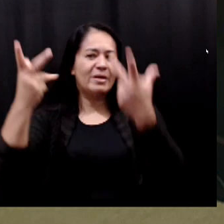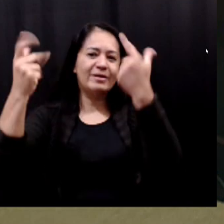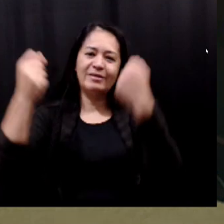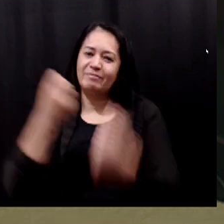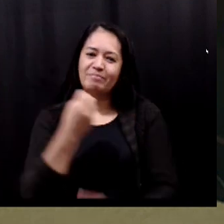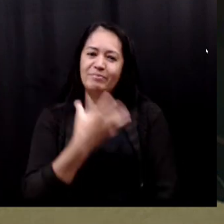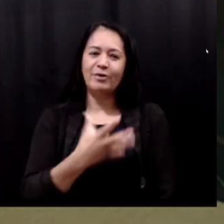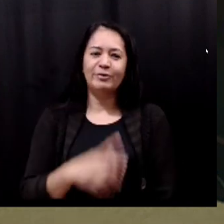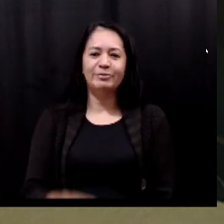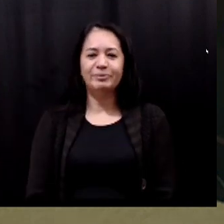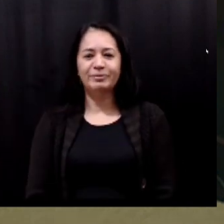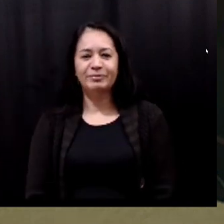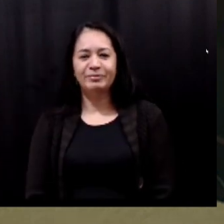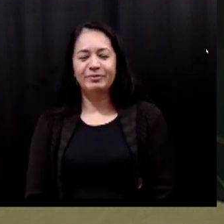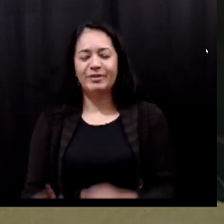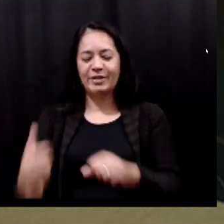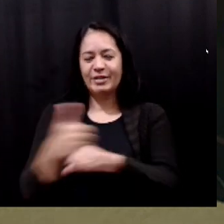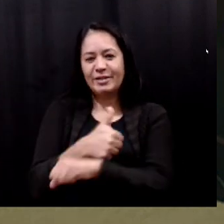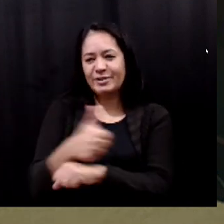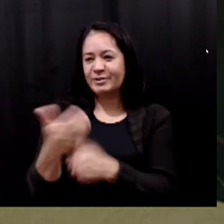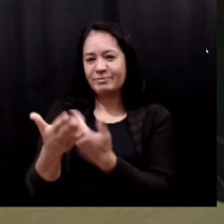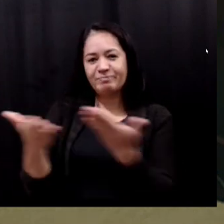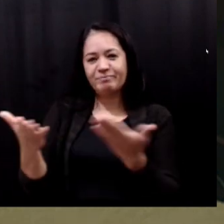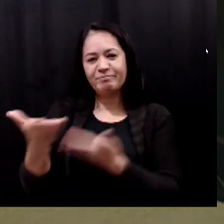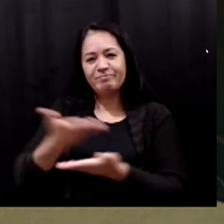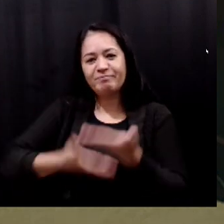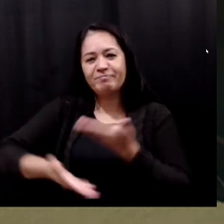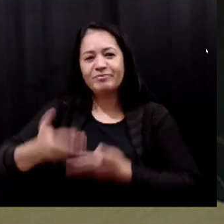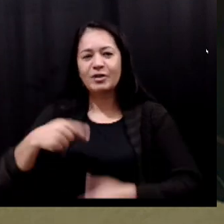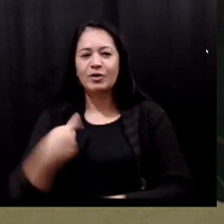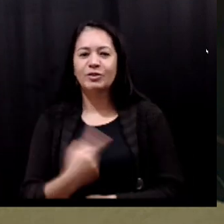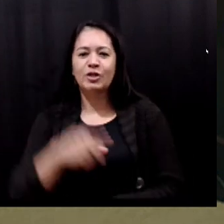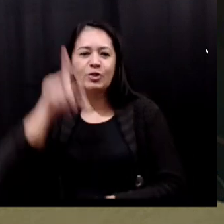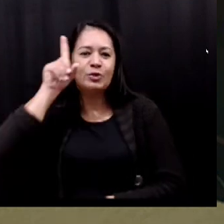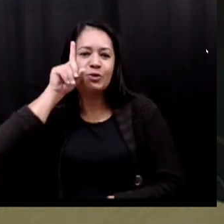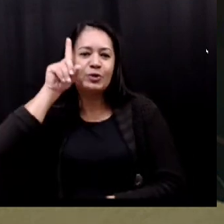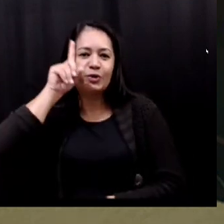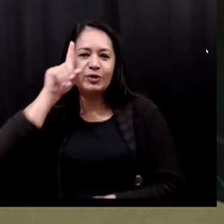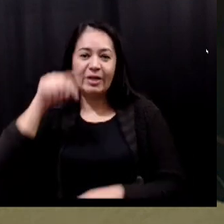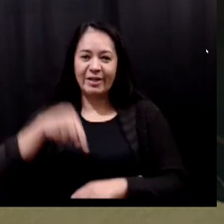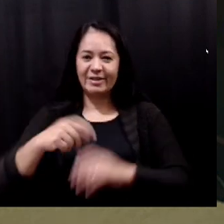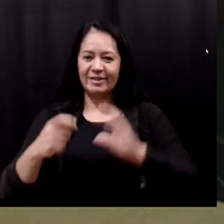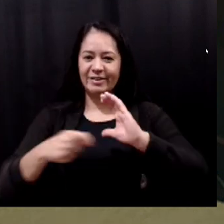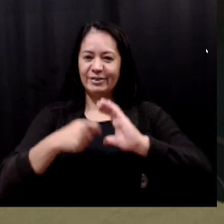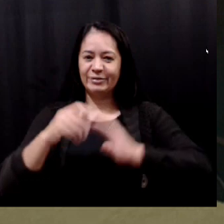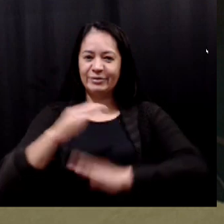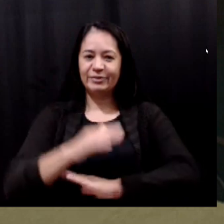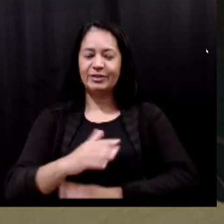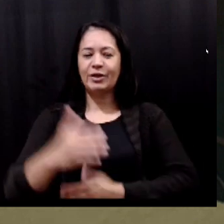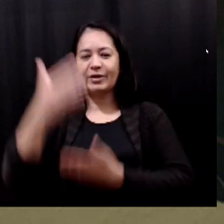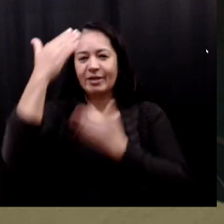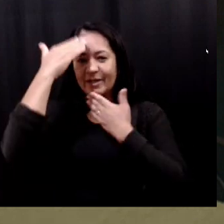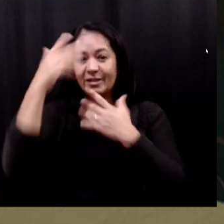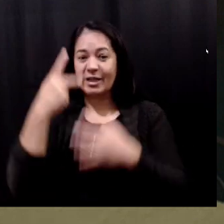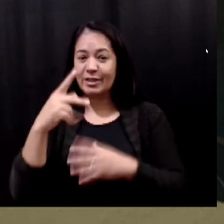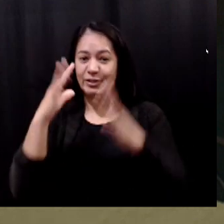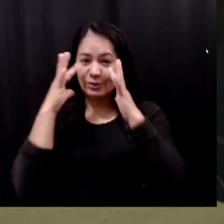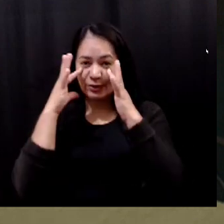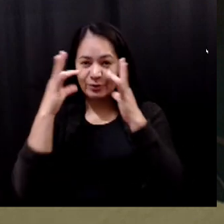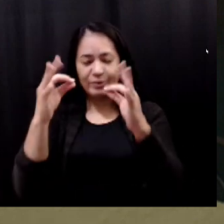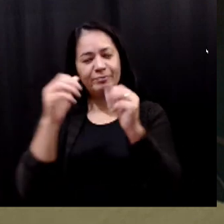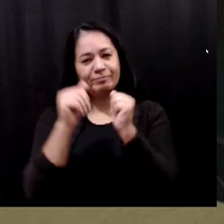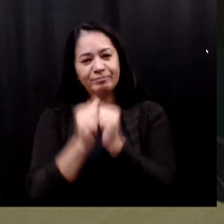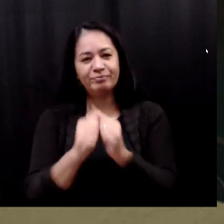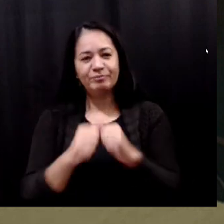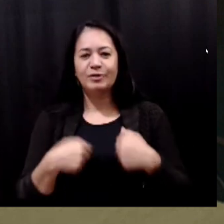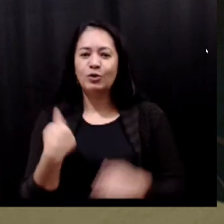esses profissionais e que compartilham com a gente todos os dias aqui no Estúdio Câmara. Eu quero agradecer a sua audiência, a sua companhia, a nossa equipe. Ninguém